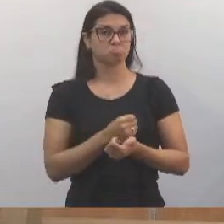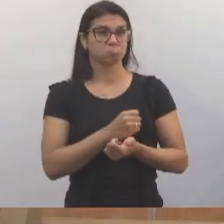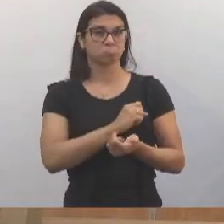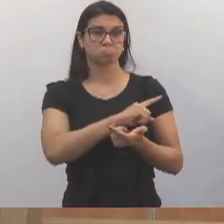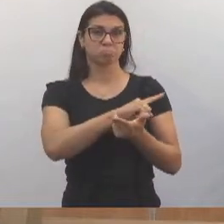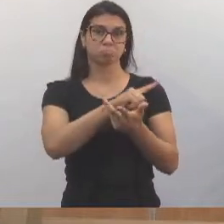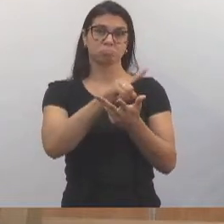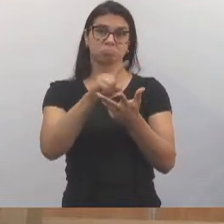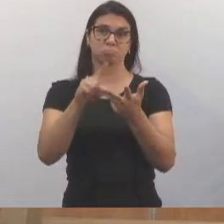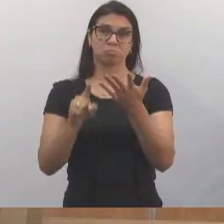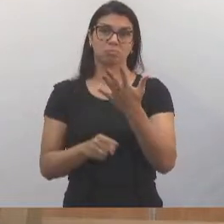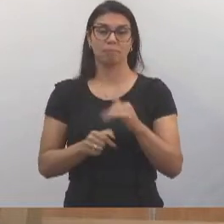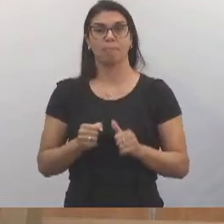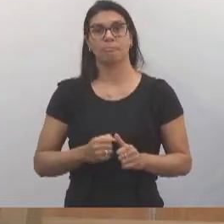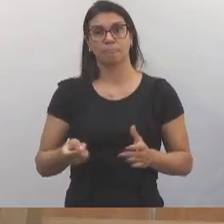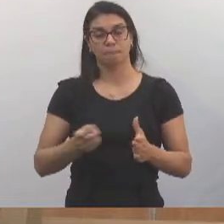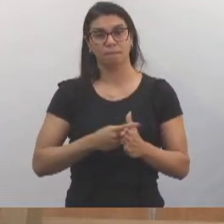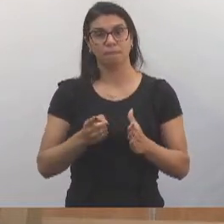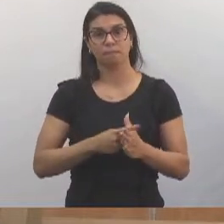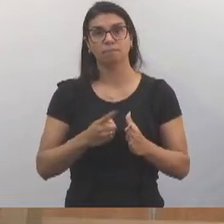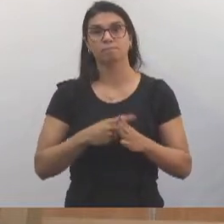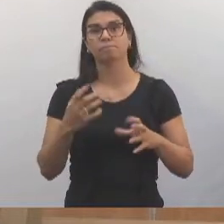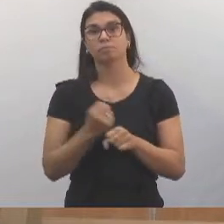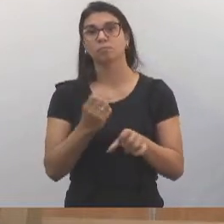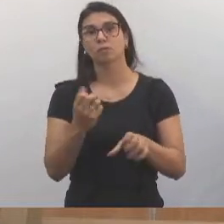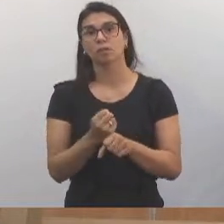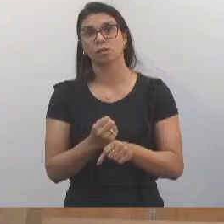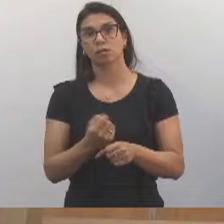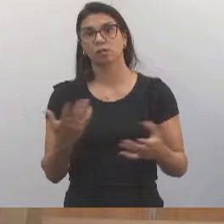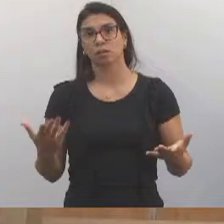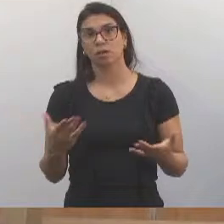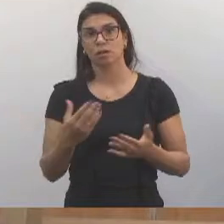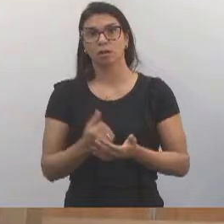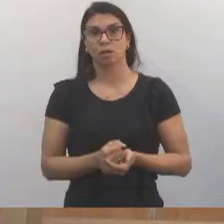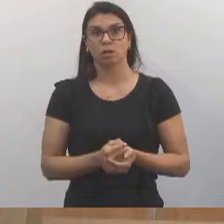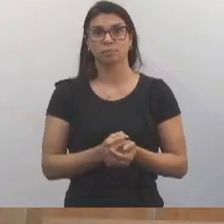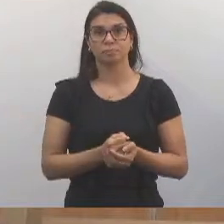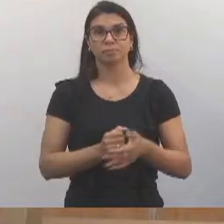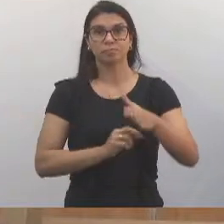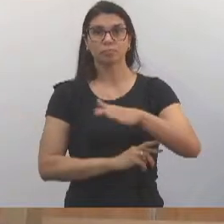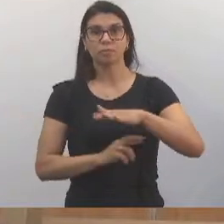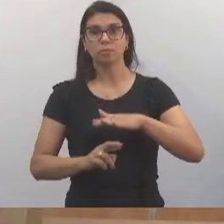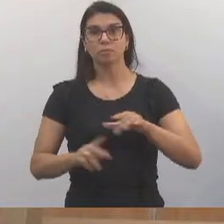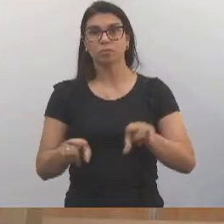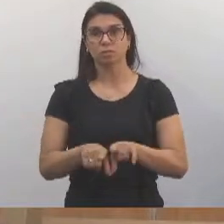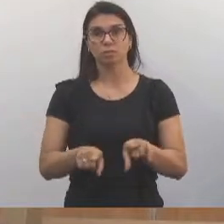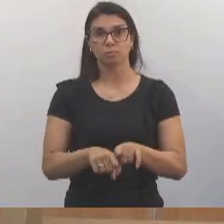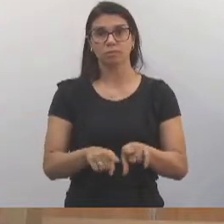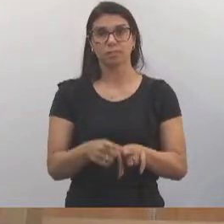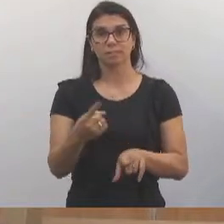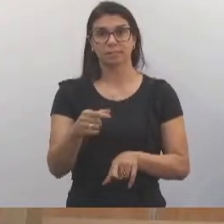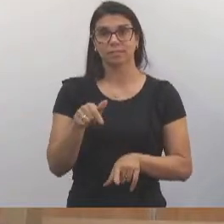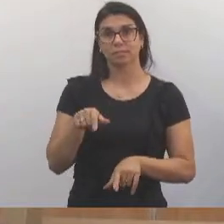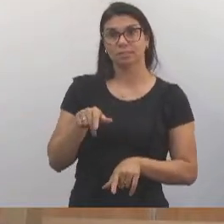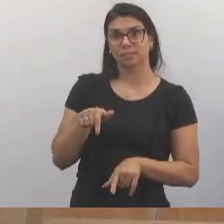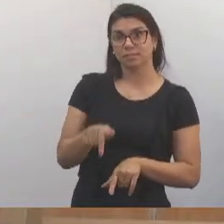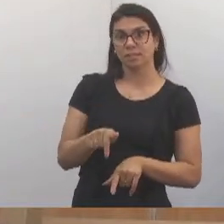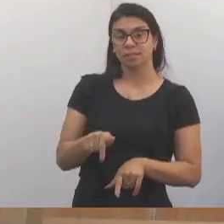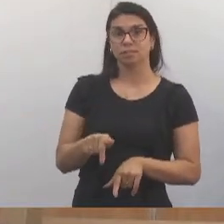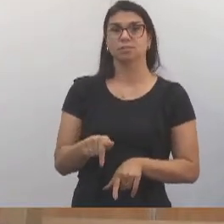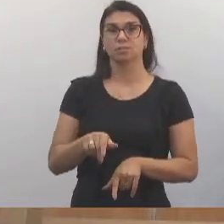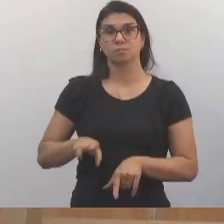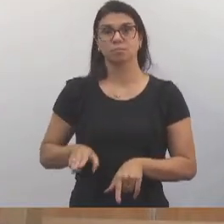Onde que vai fechar, como que vai fechar essa conta? Nós temos uma ponte que foi construída, que era para custar 17 milhões, custou